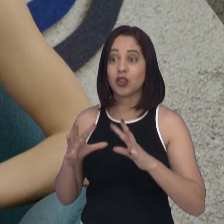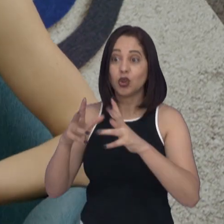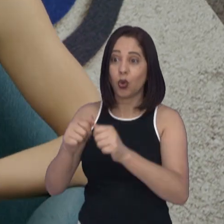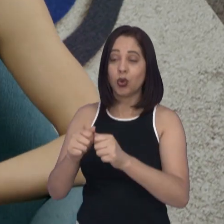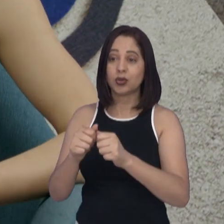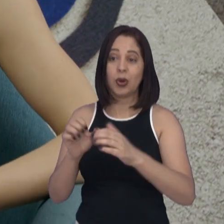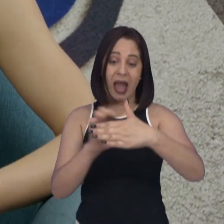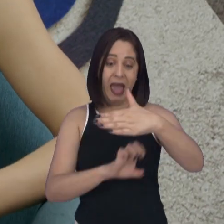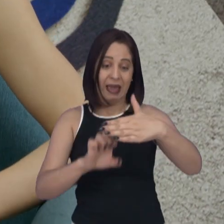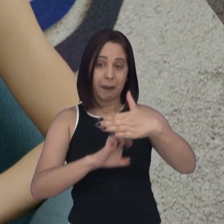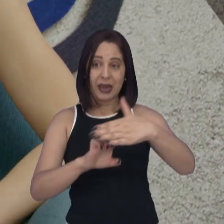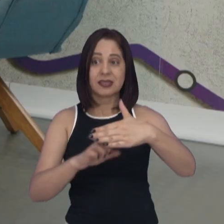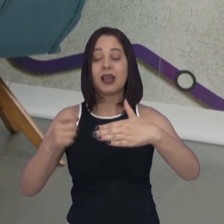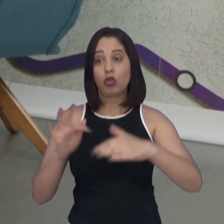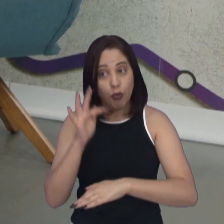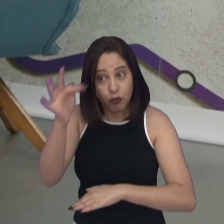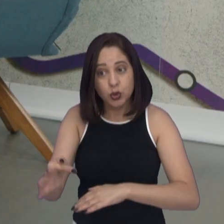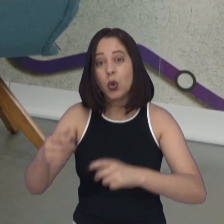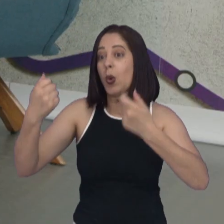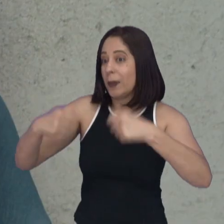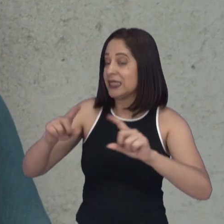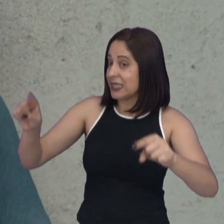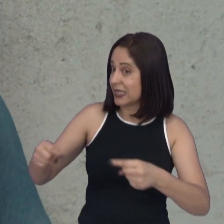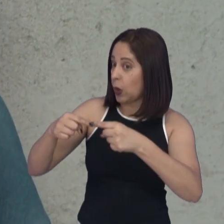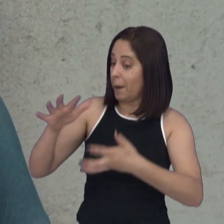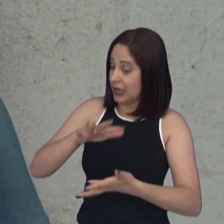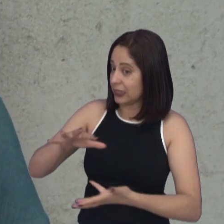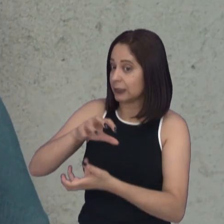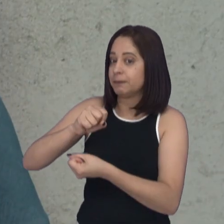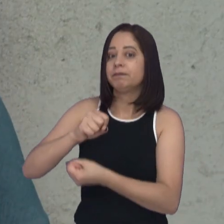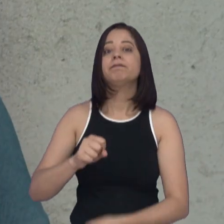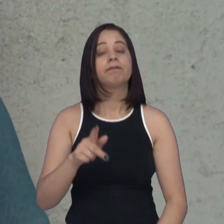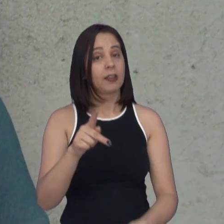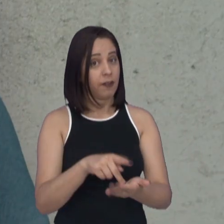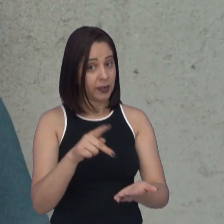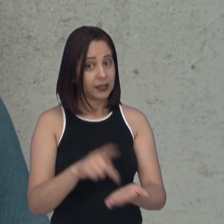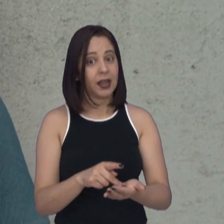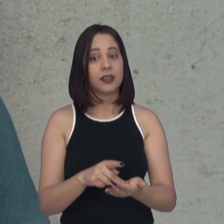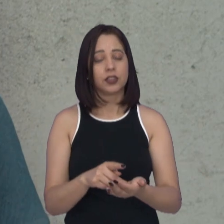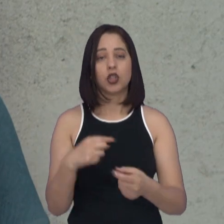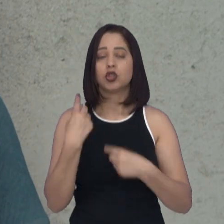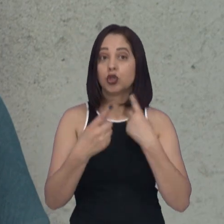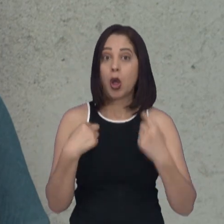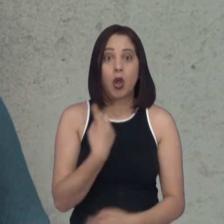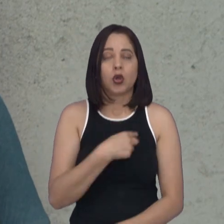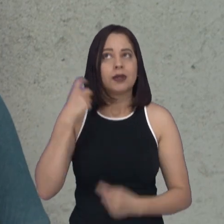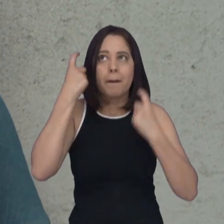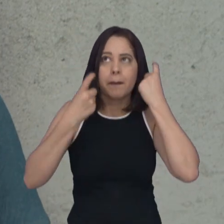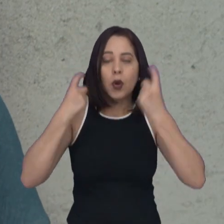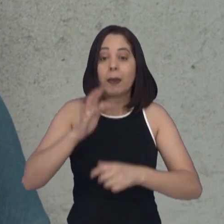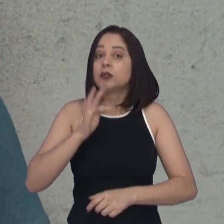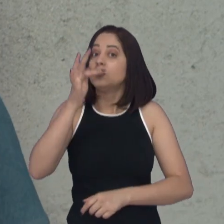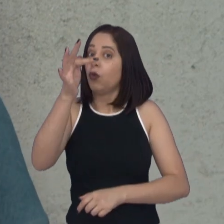vai ter que ser sustentável. Exatamente. Essa preocupação no futuro, enfim, essa área é muito promissora para a gente se